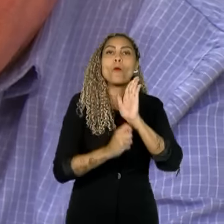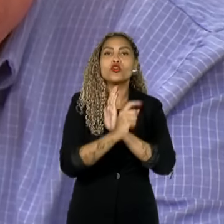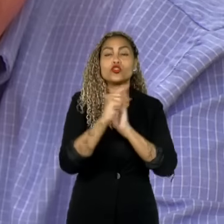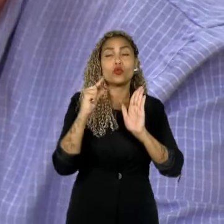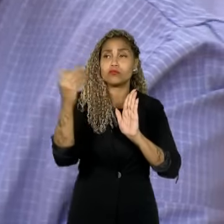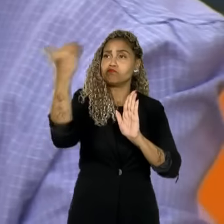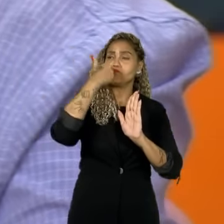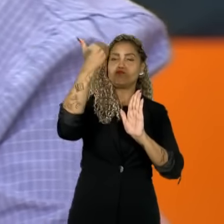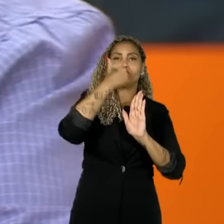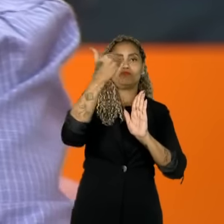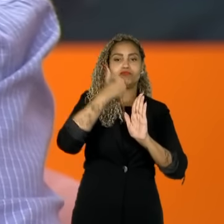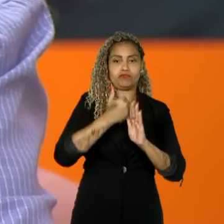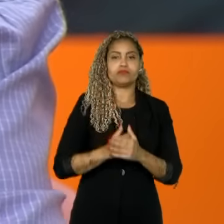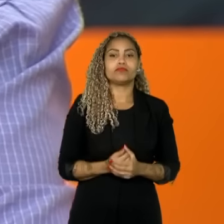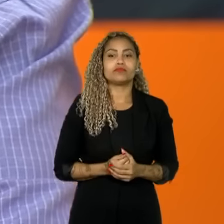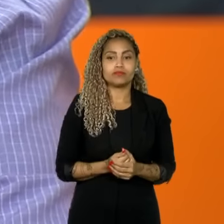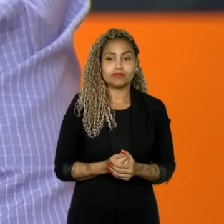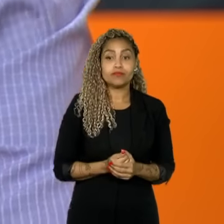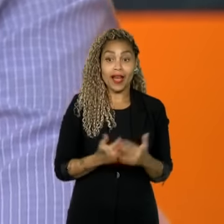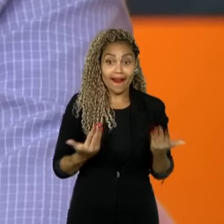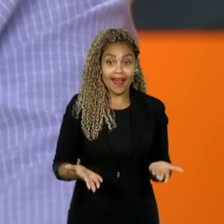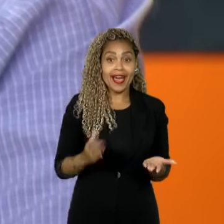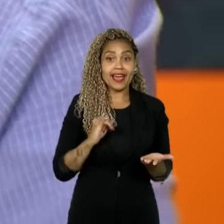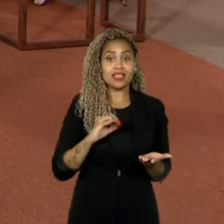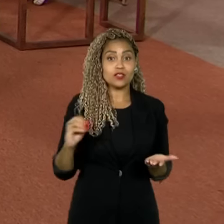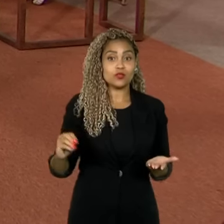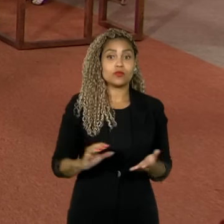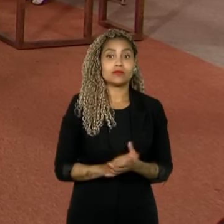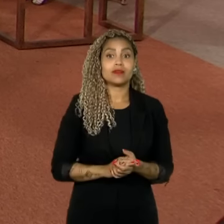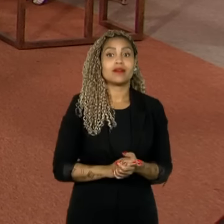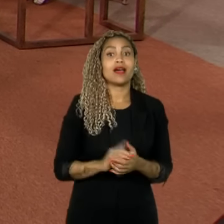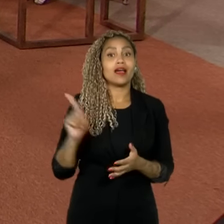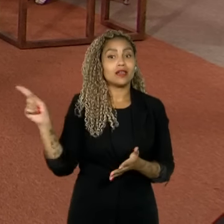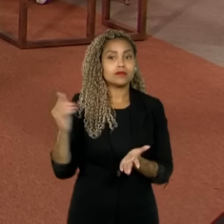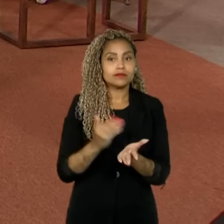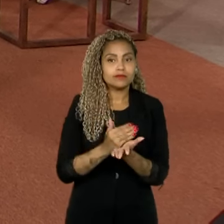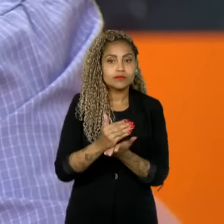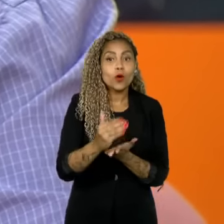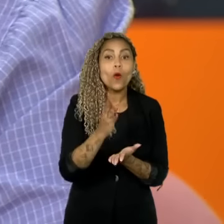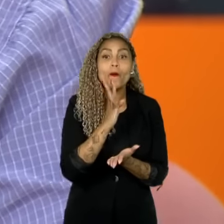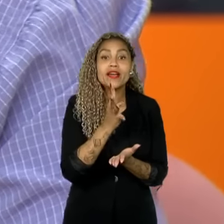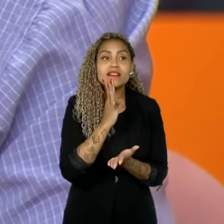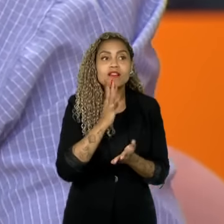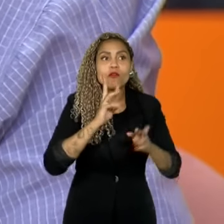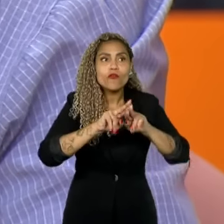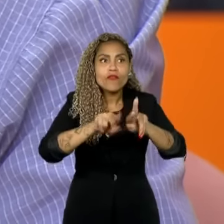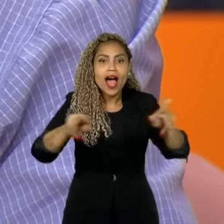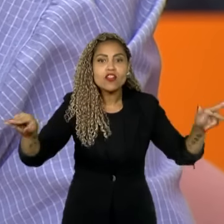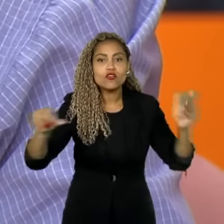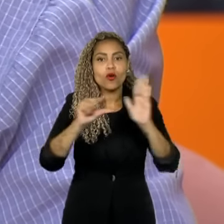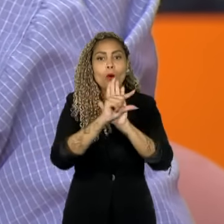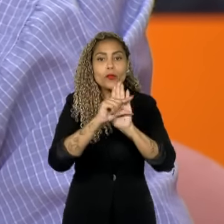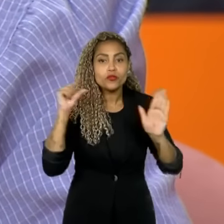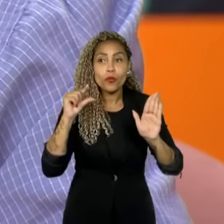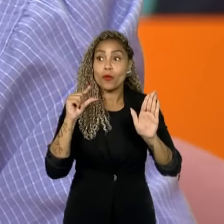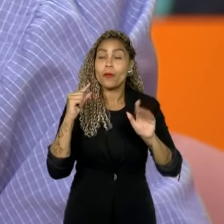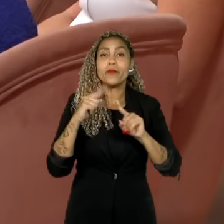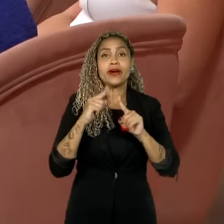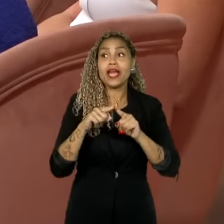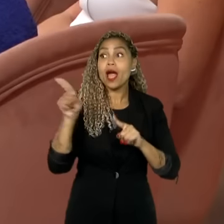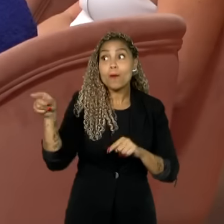programa. Entendi. Então era isso. Inclusive, quer dizer, aí ela foi conhecendo os compositores, porque o importante para ela era conhecer